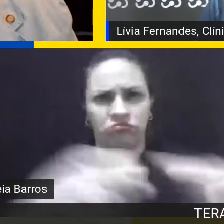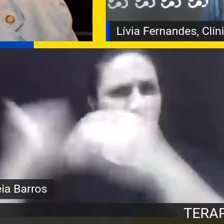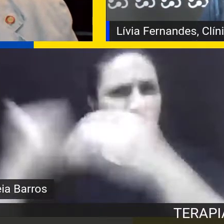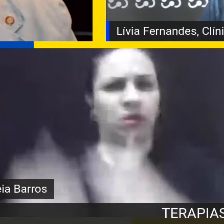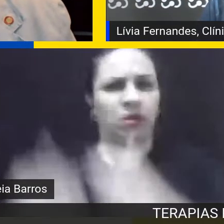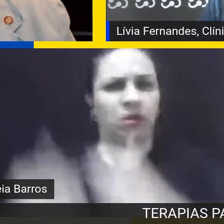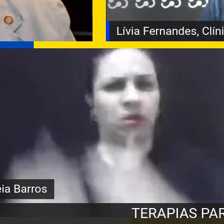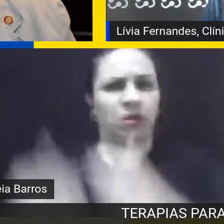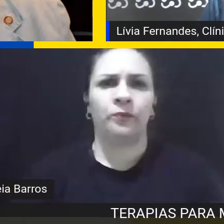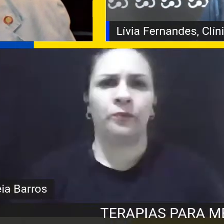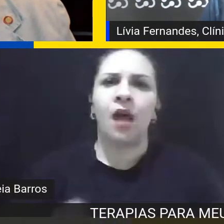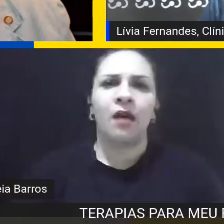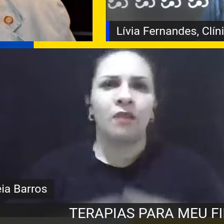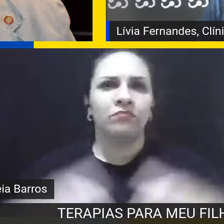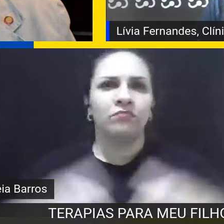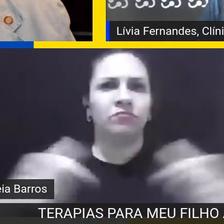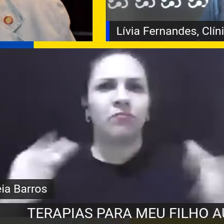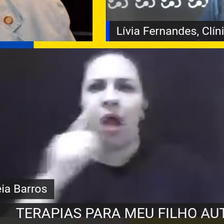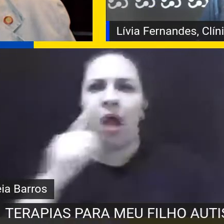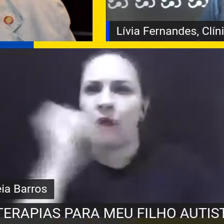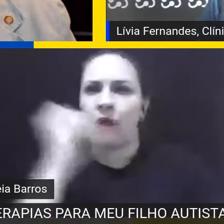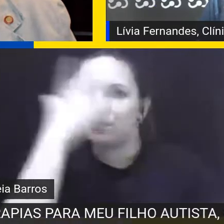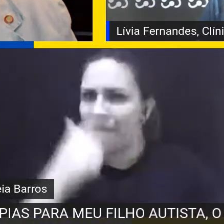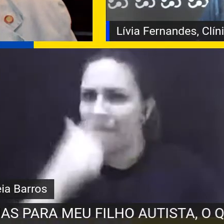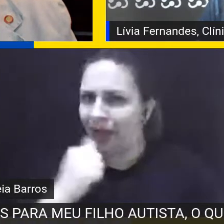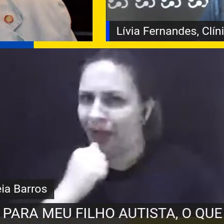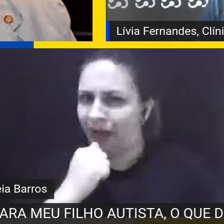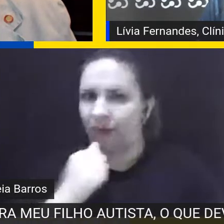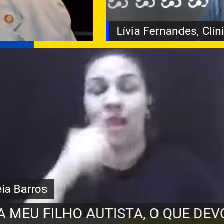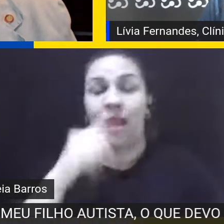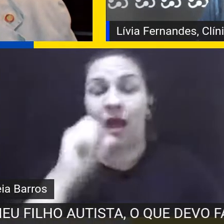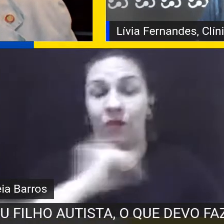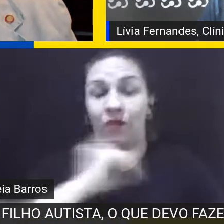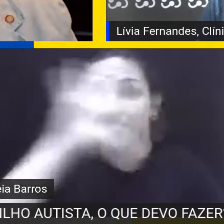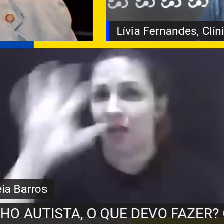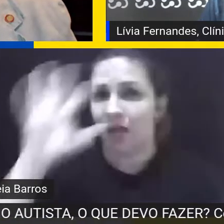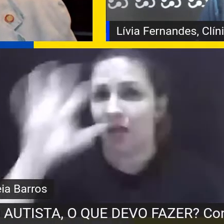Águas Claras, como é que foi isso? O espaço estava pequeno?